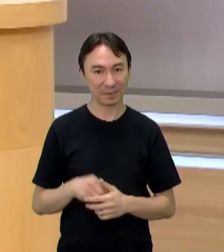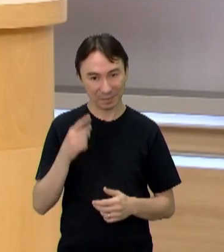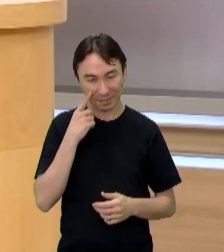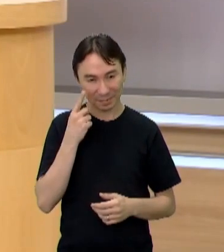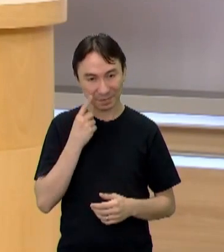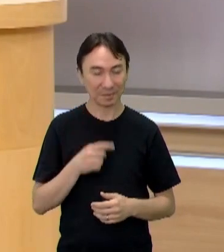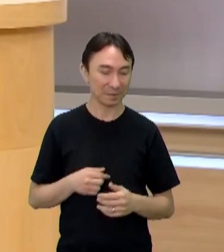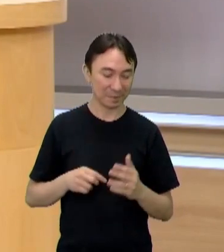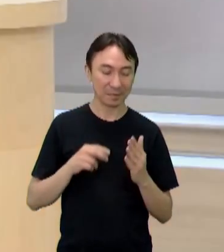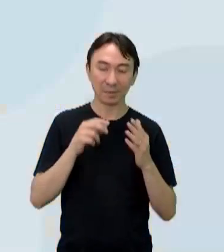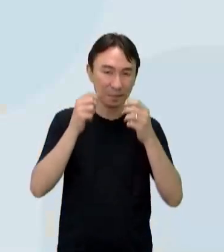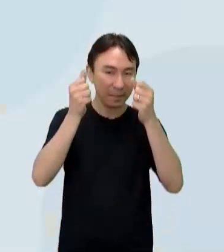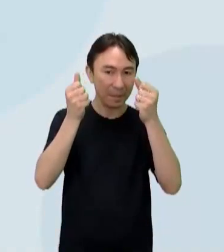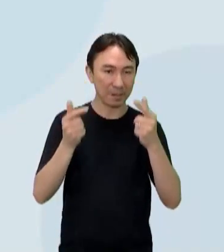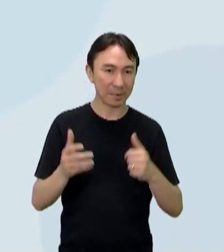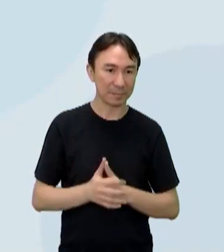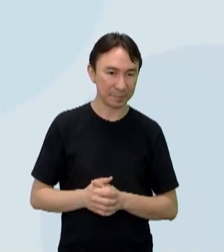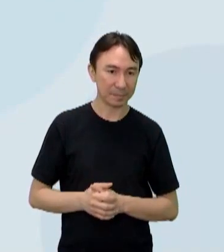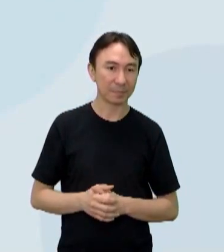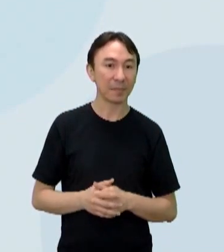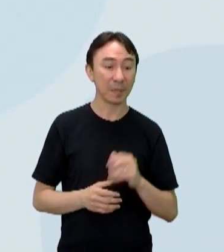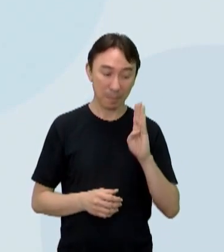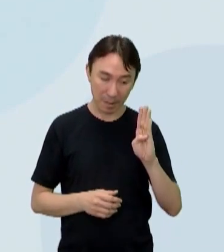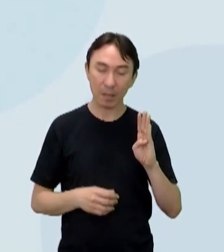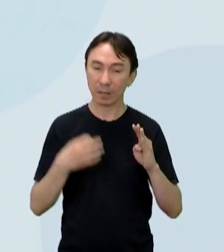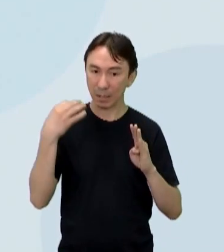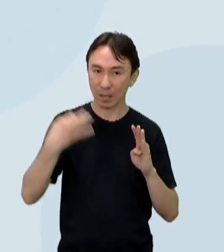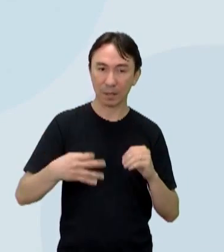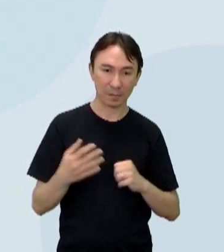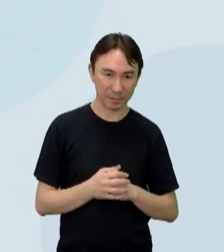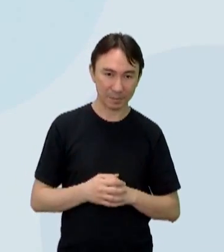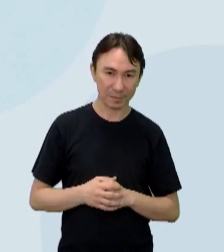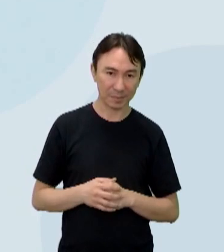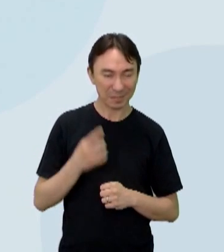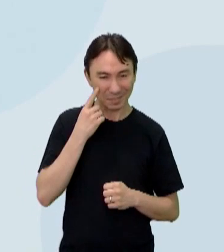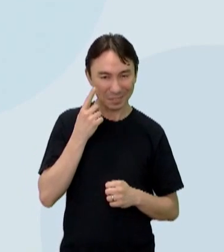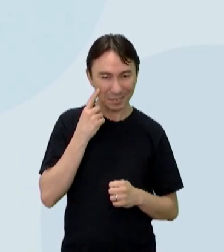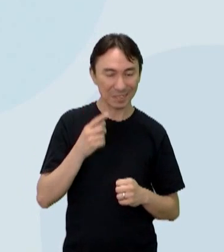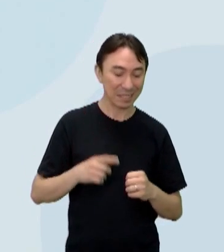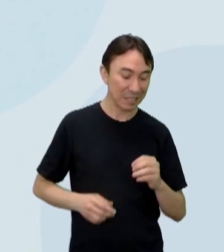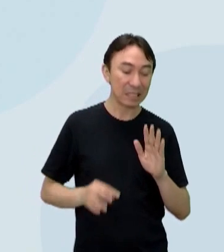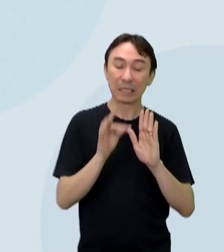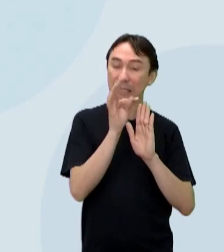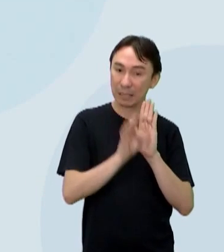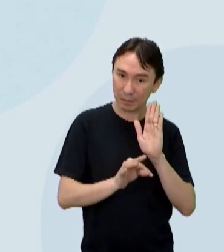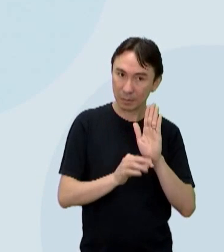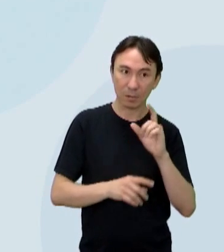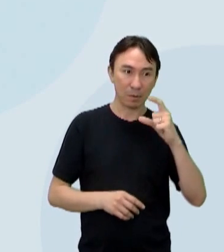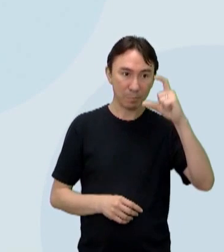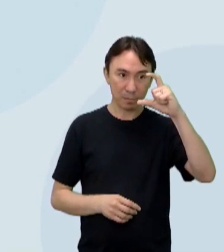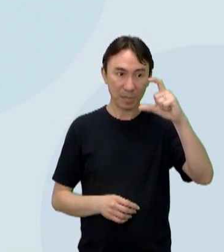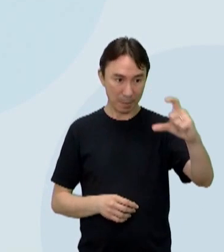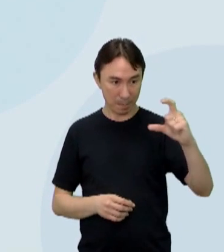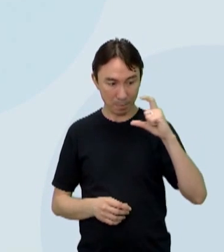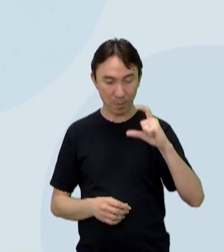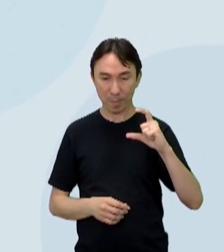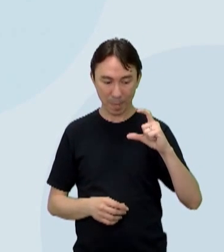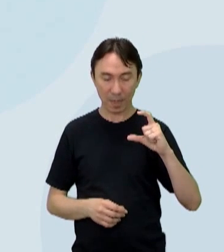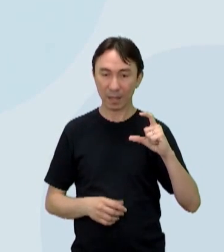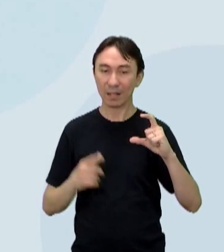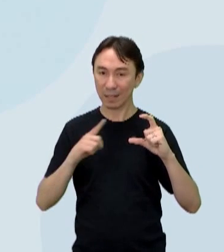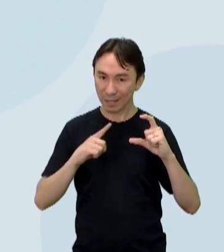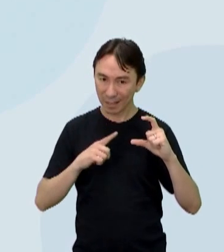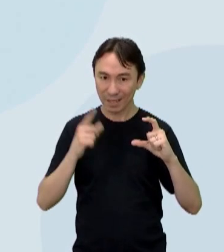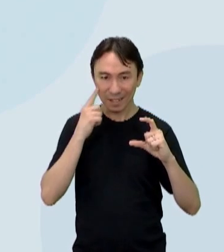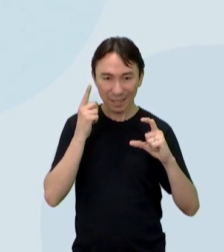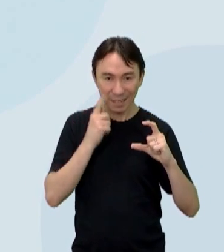Vamos lá, então. A B é correta. No segundo período do segundo parágrafo, temos a conjunção